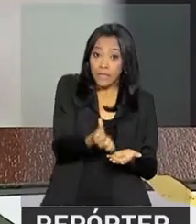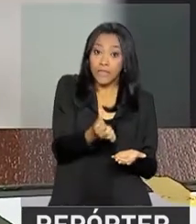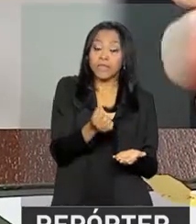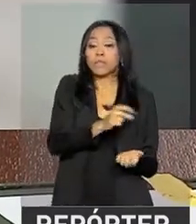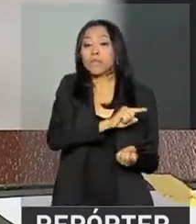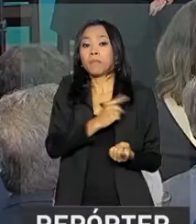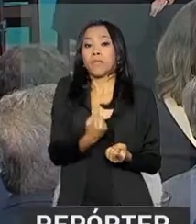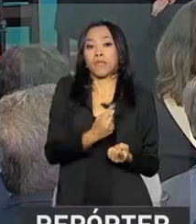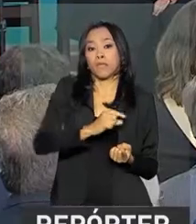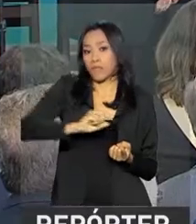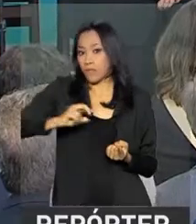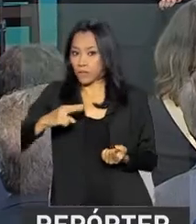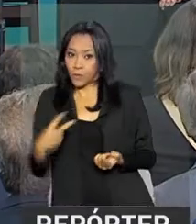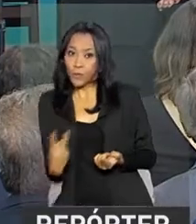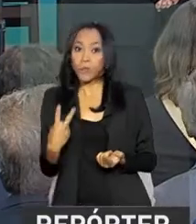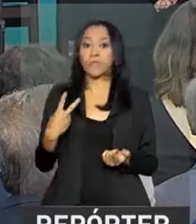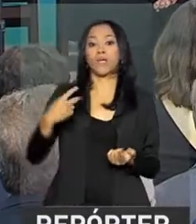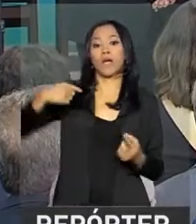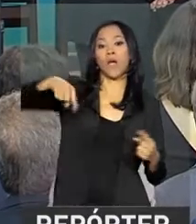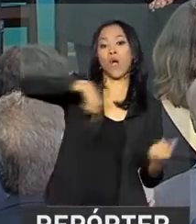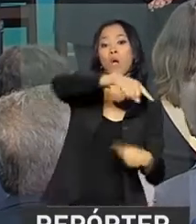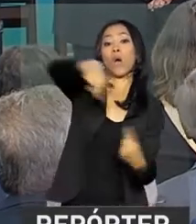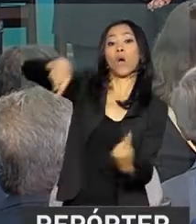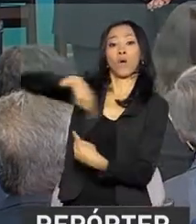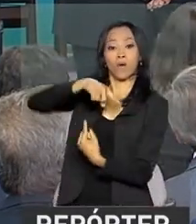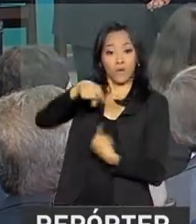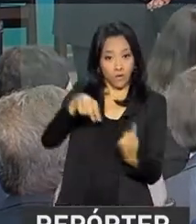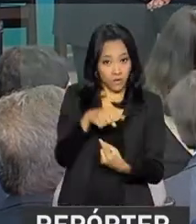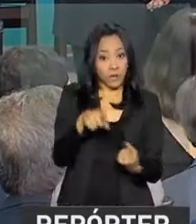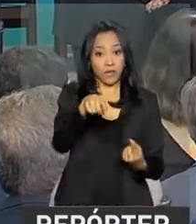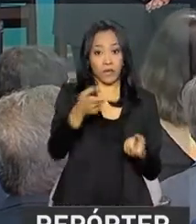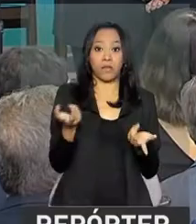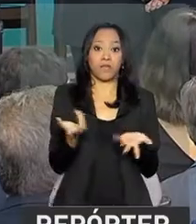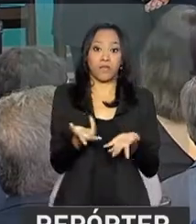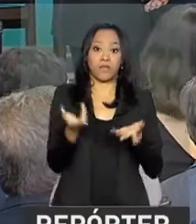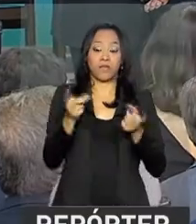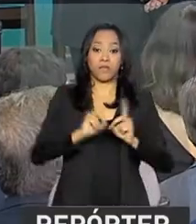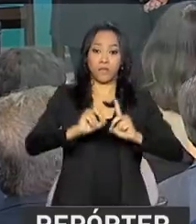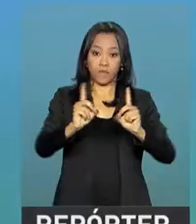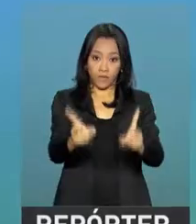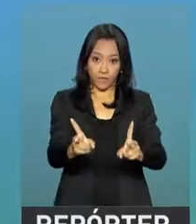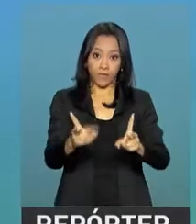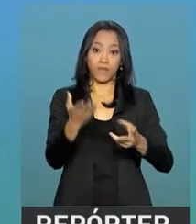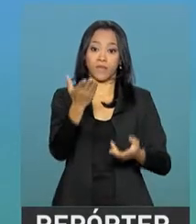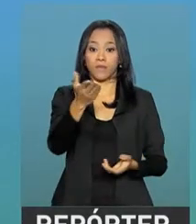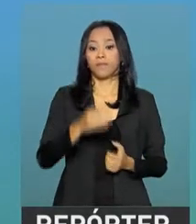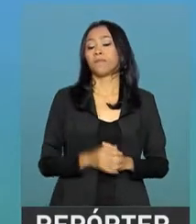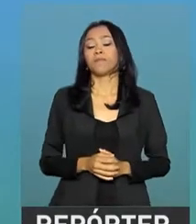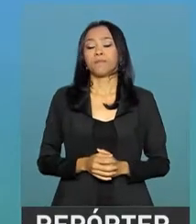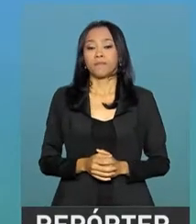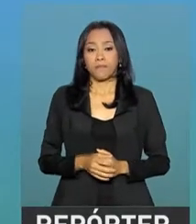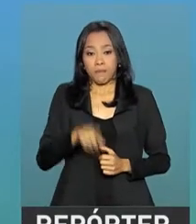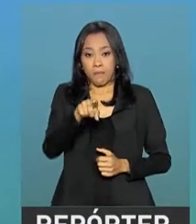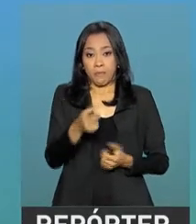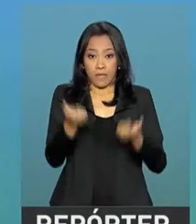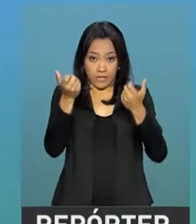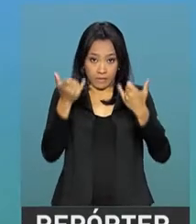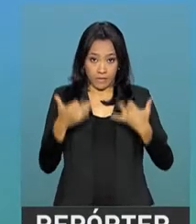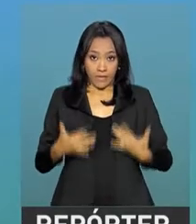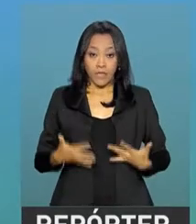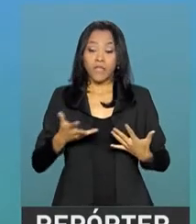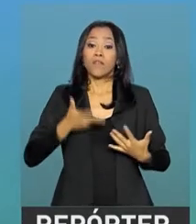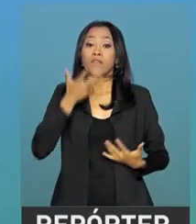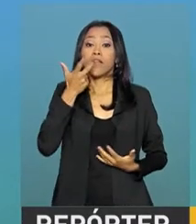rodada de partilha de produção realizado em outubro de 2000 e 17 estamos falando de milhares e